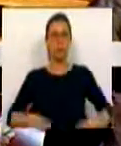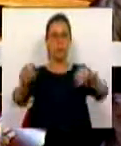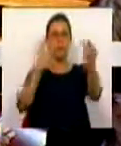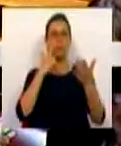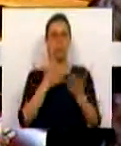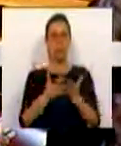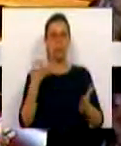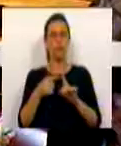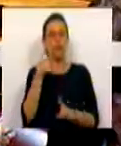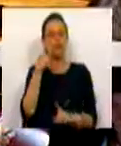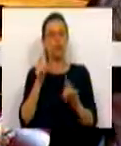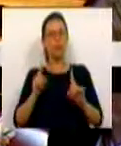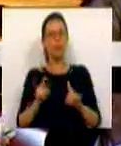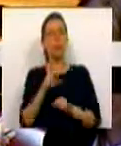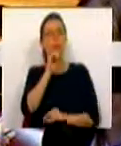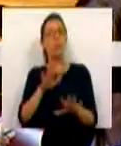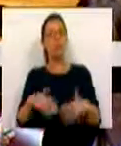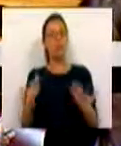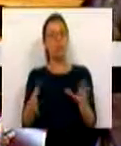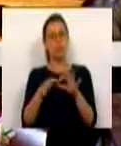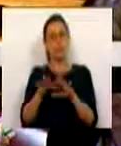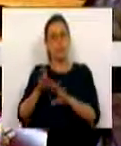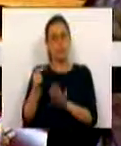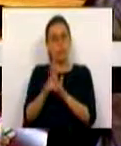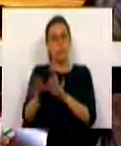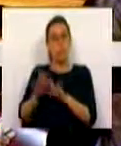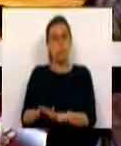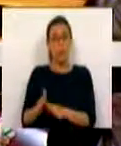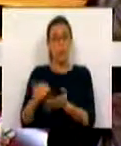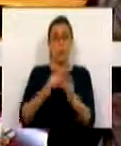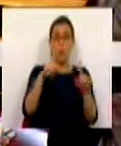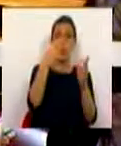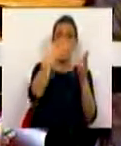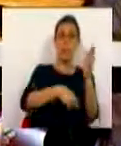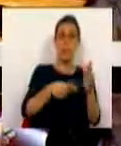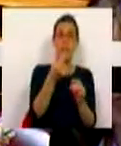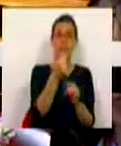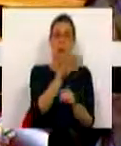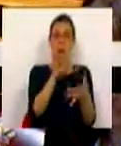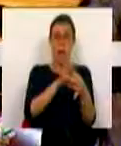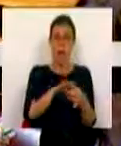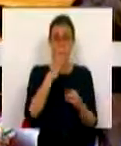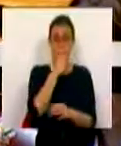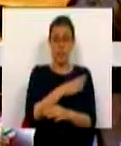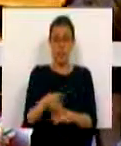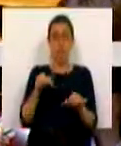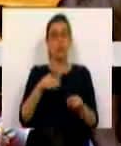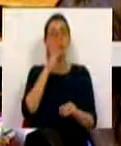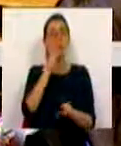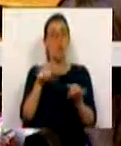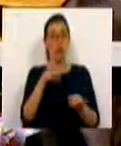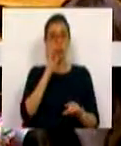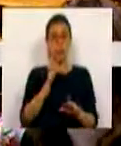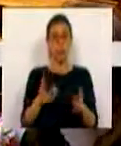muito especial à possibilidade de congelamento de fundos e de recursos de outras sanções financeiras. A sua execução, como já foi aqui